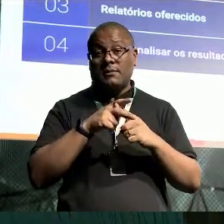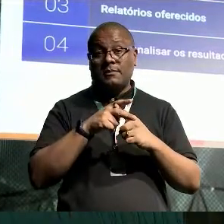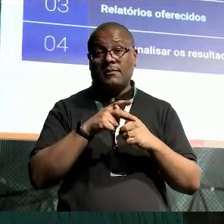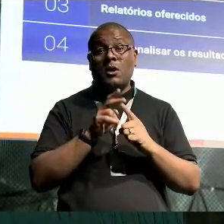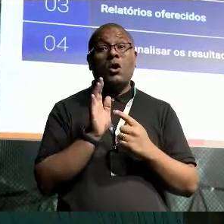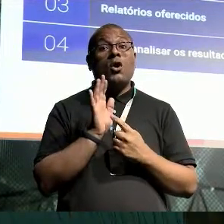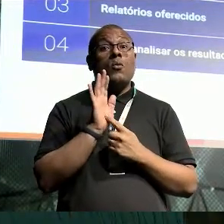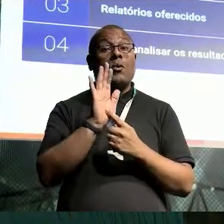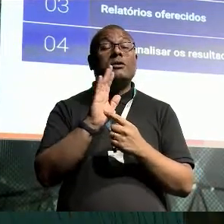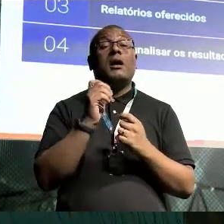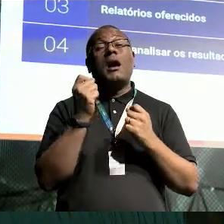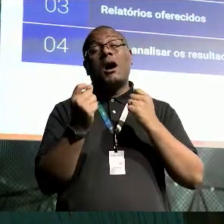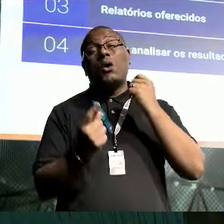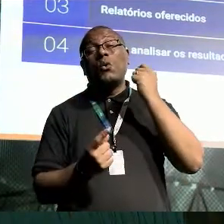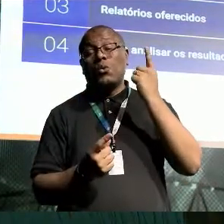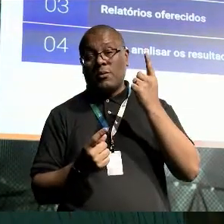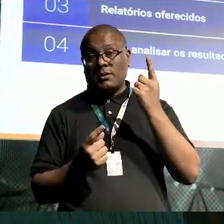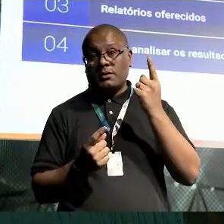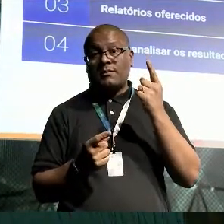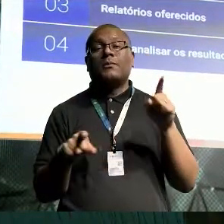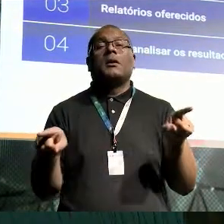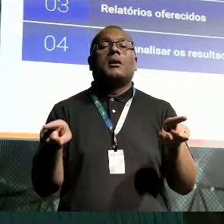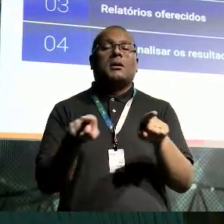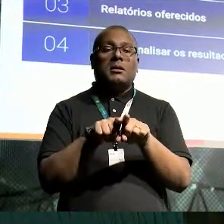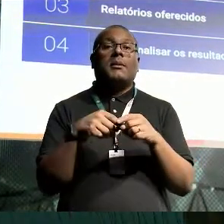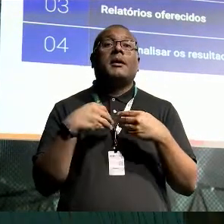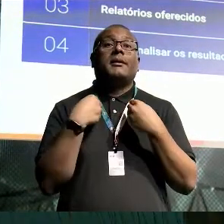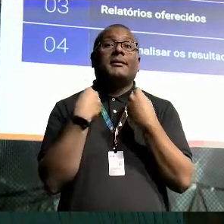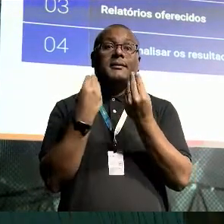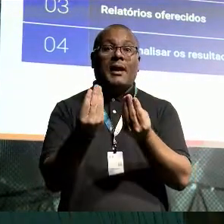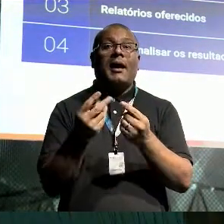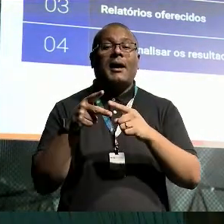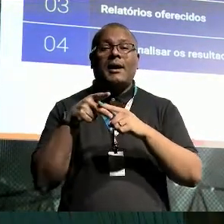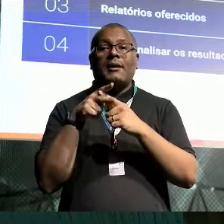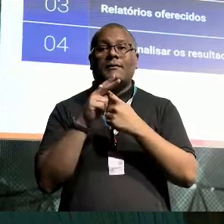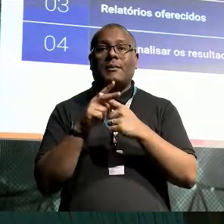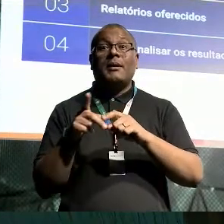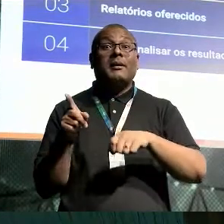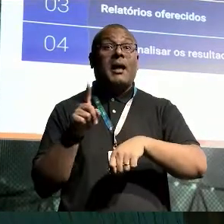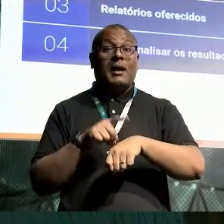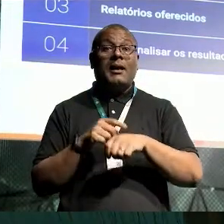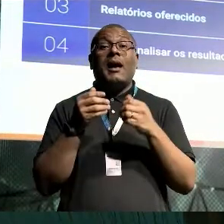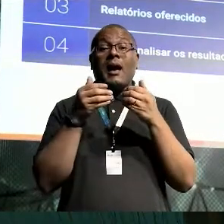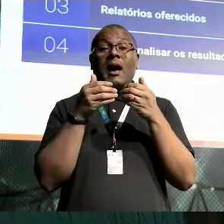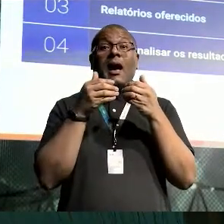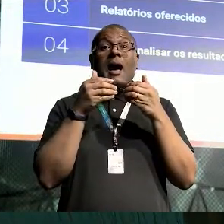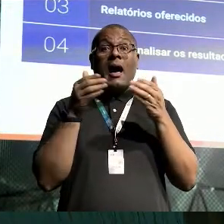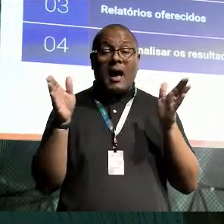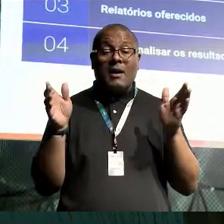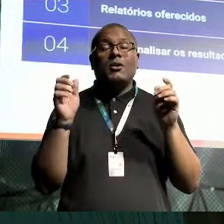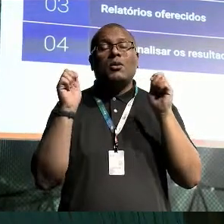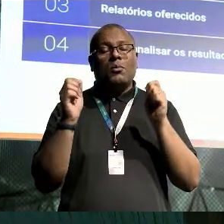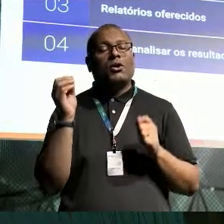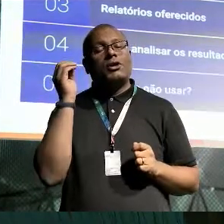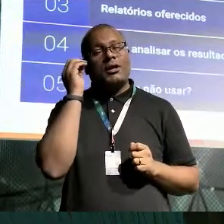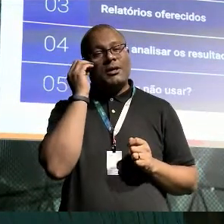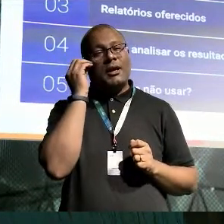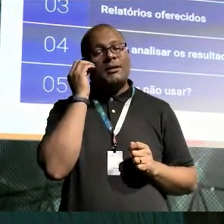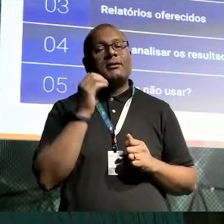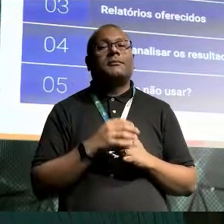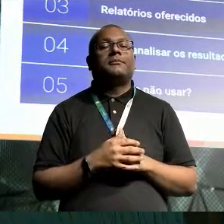te mostra algumas correções de bug, e ele também te oferece algumas ferramentas que ali mesmo você abre e você pode fazer algumas